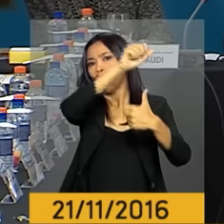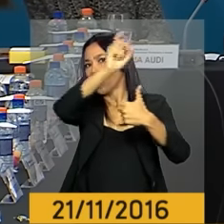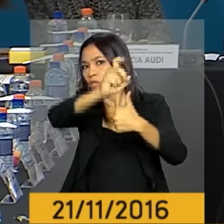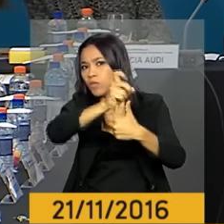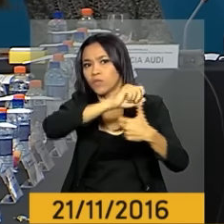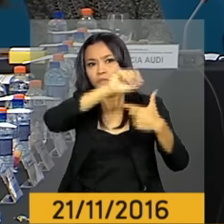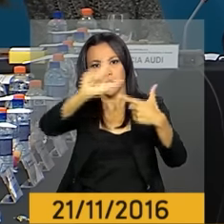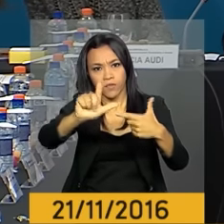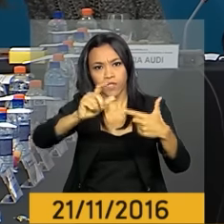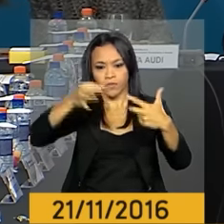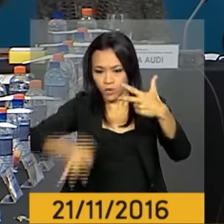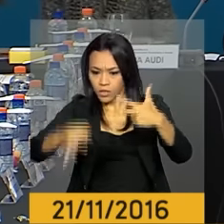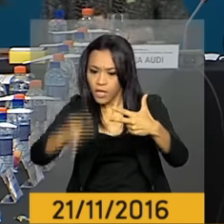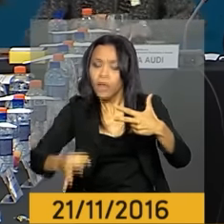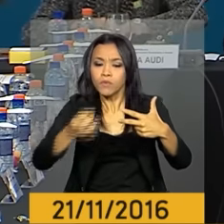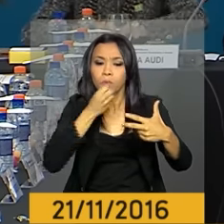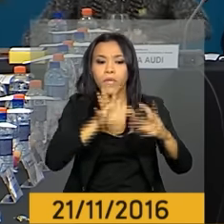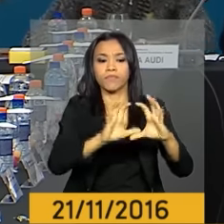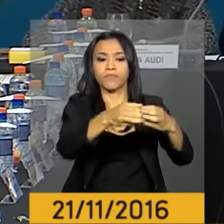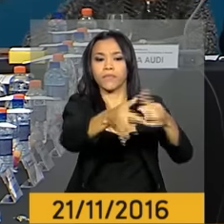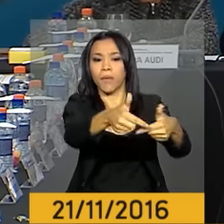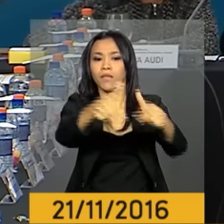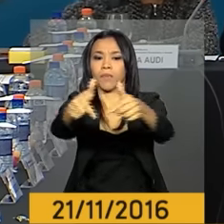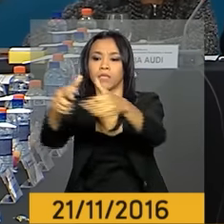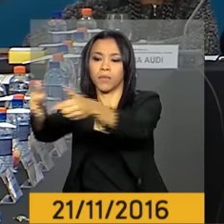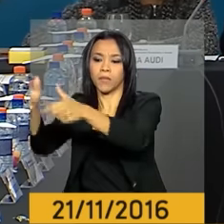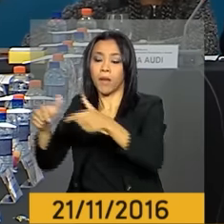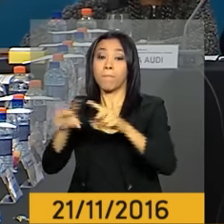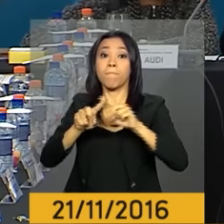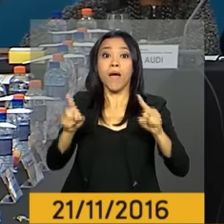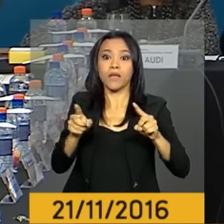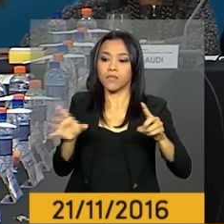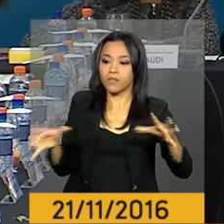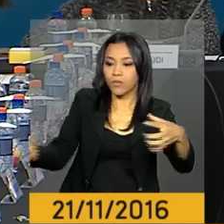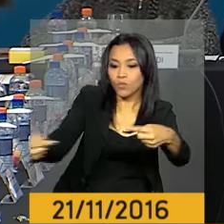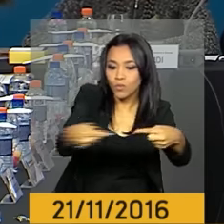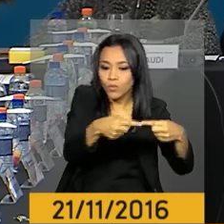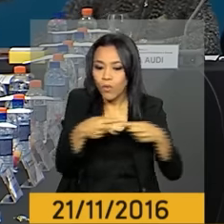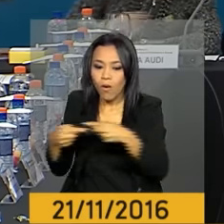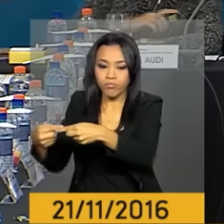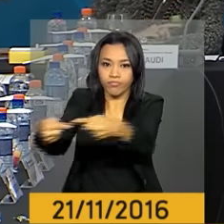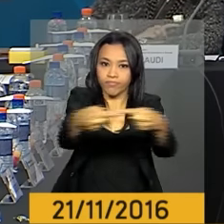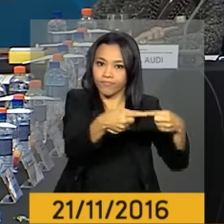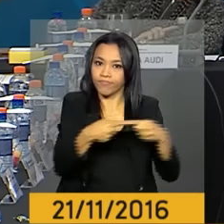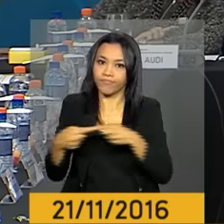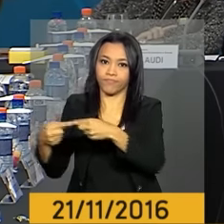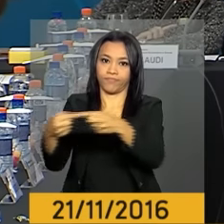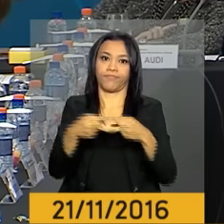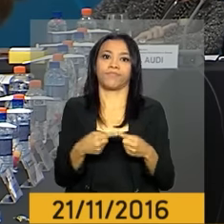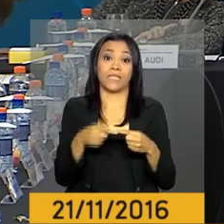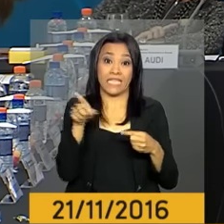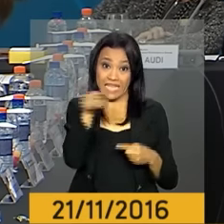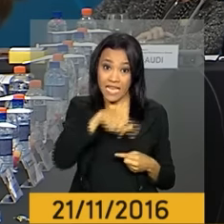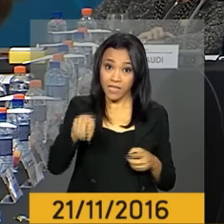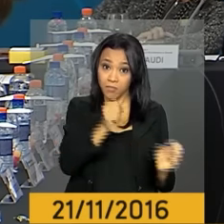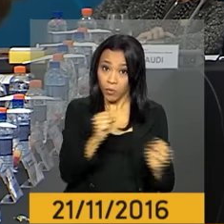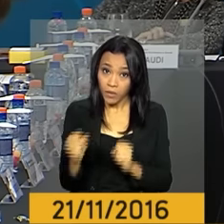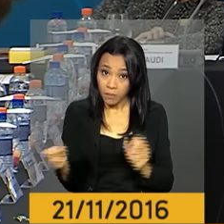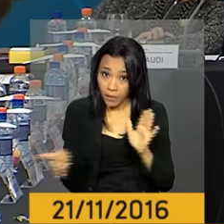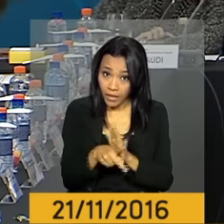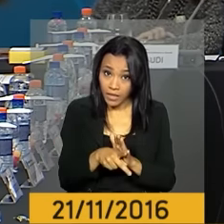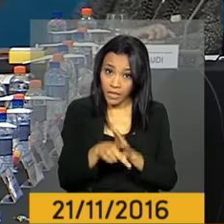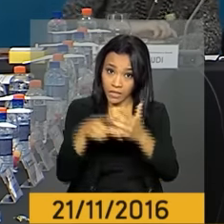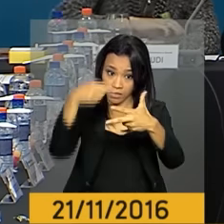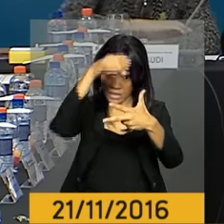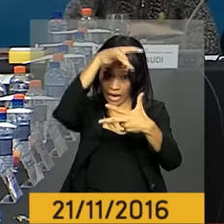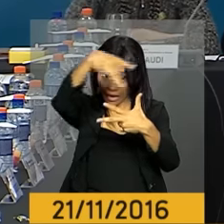um só, que não é nem do legislativo, nem do executivo, nem do judiciário. É do povo. Basta saber ler